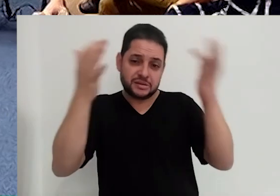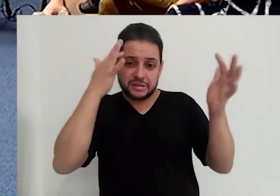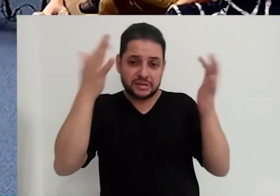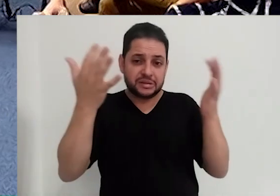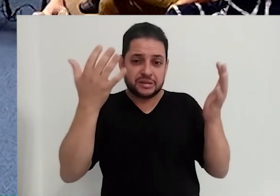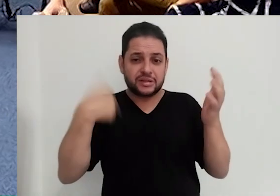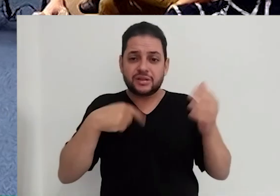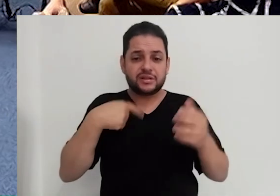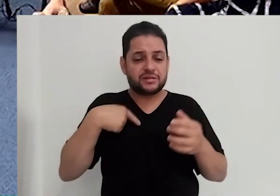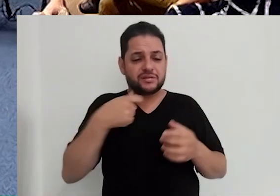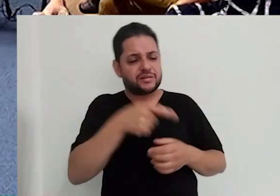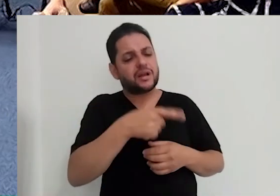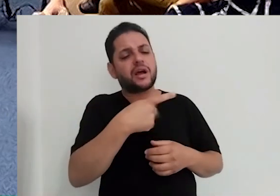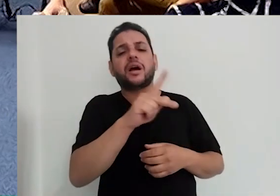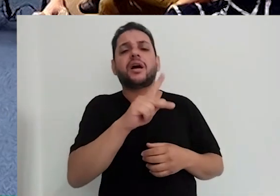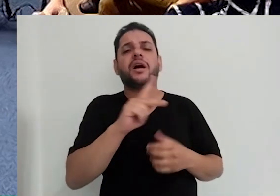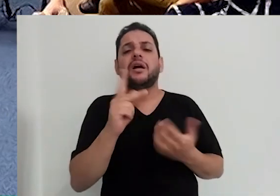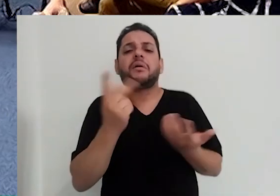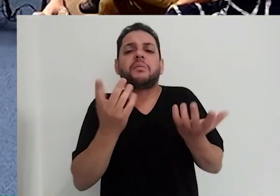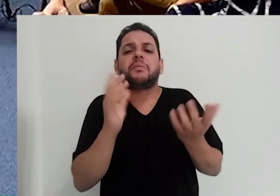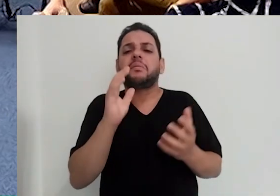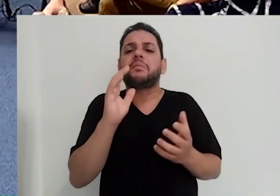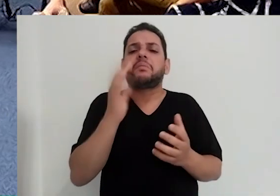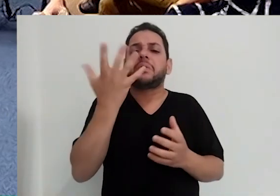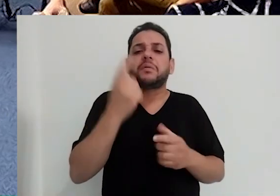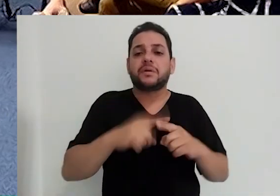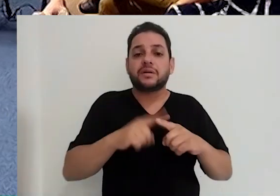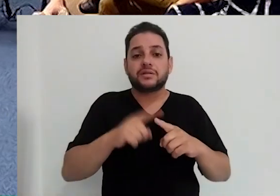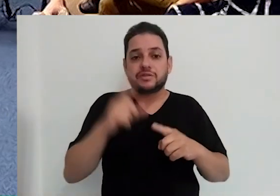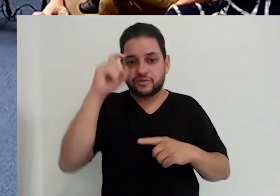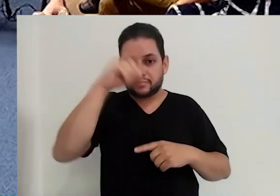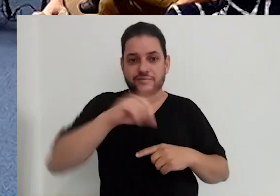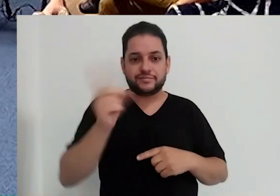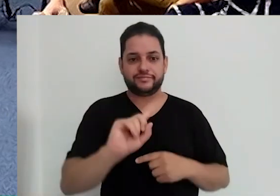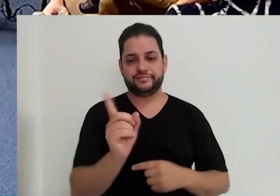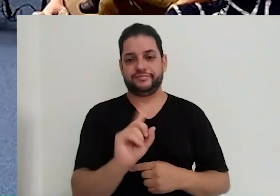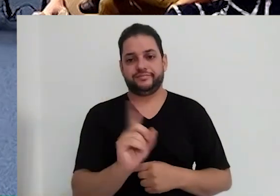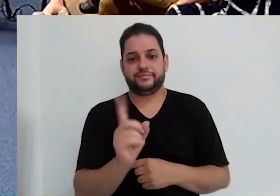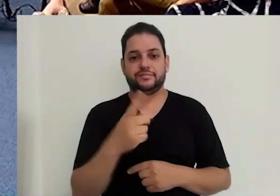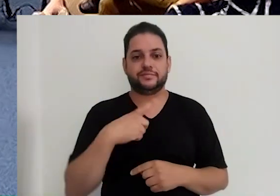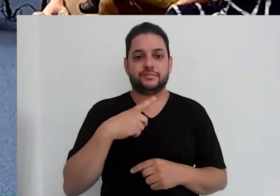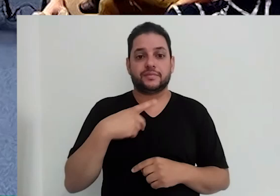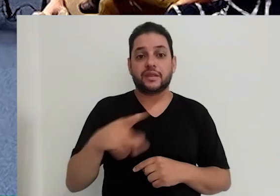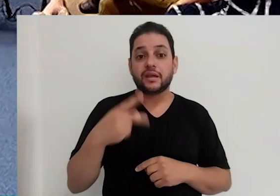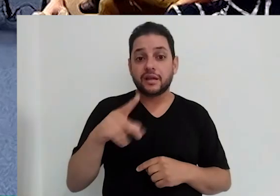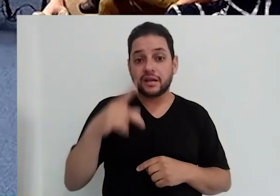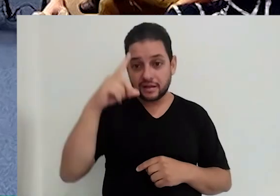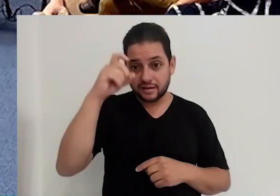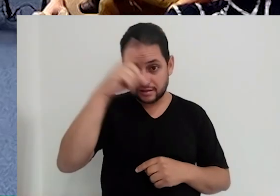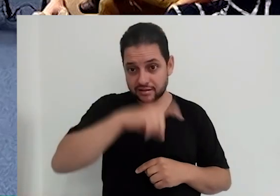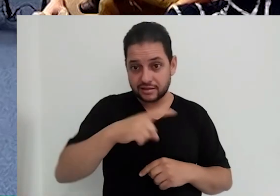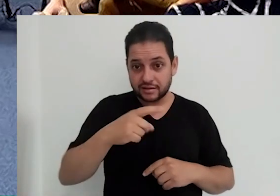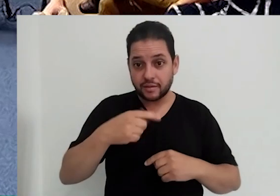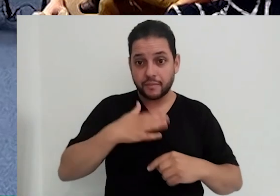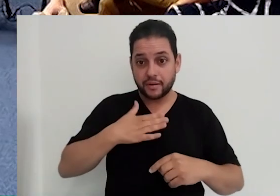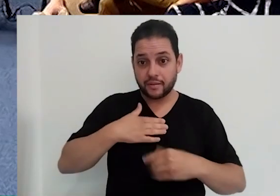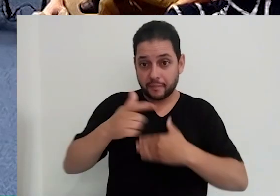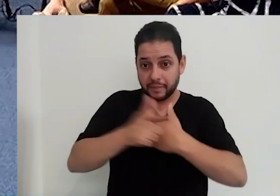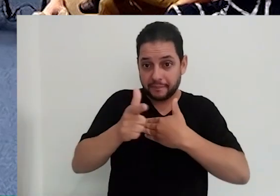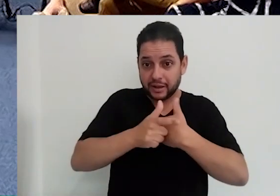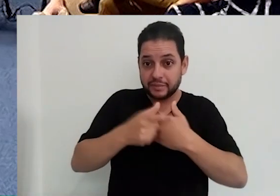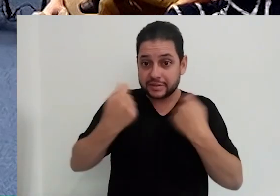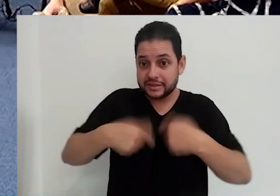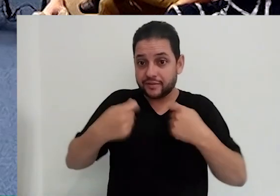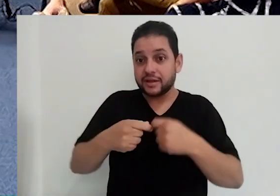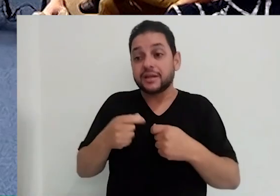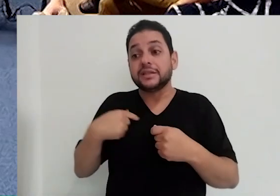nesse sentido e não foi uma não foi uma entrevista difícil nesse sentido foi muito difícil porque eu sabia que o meu papel ali era não deixar ele embora